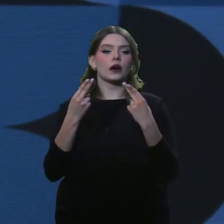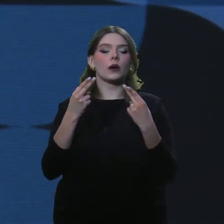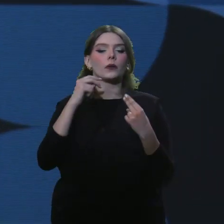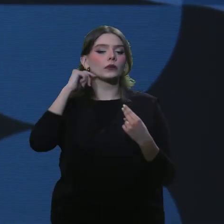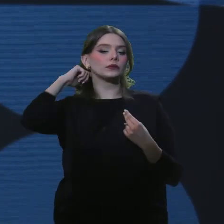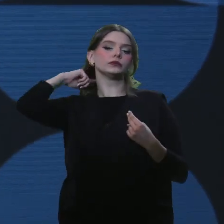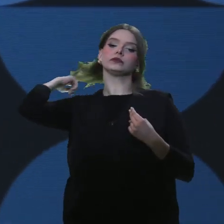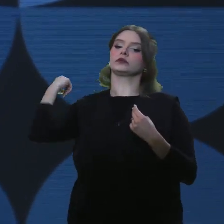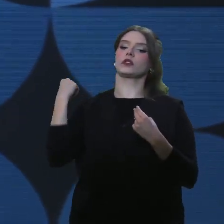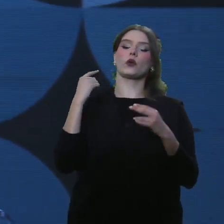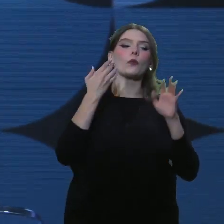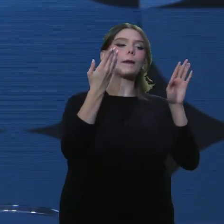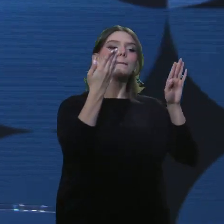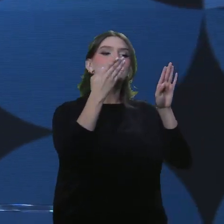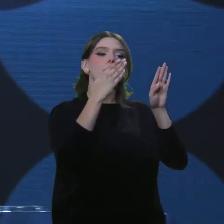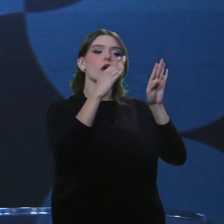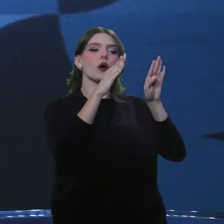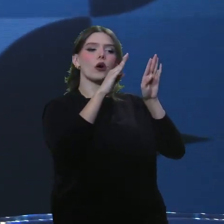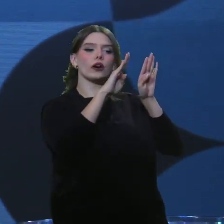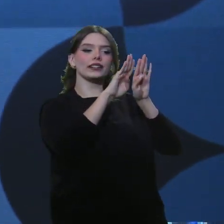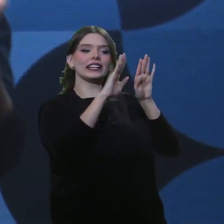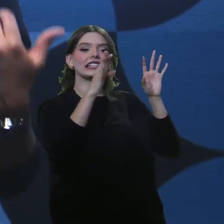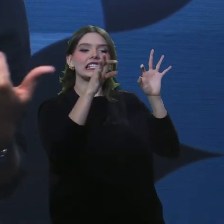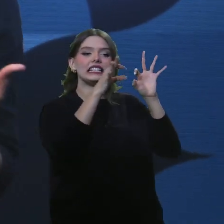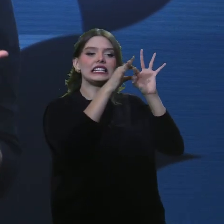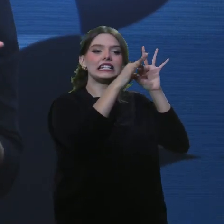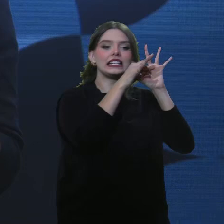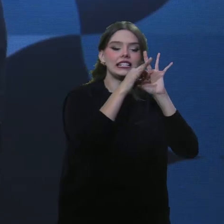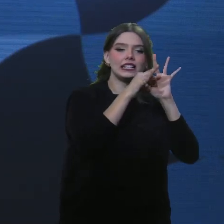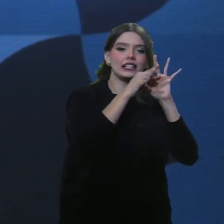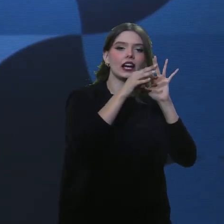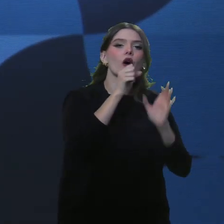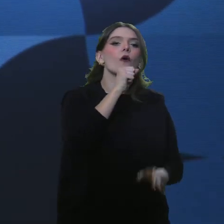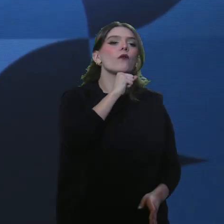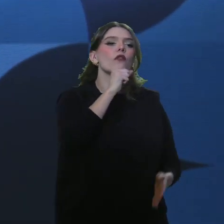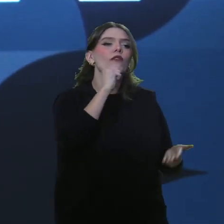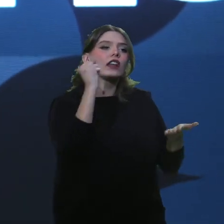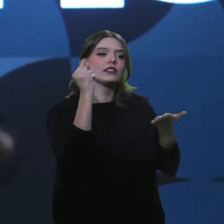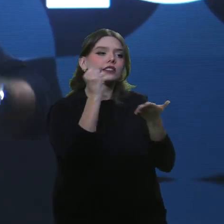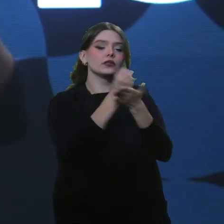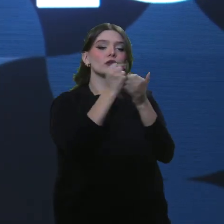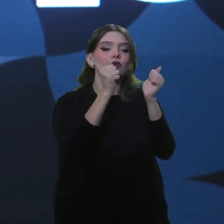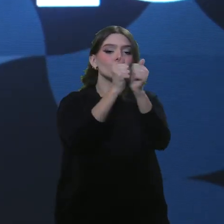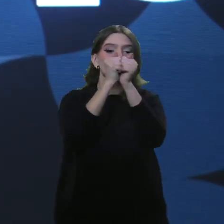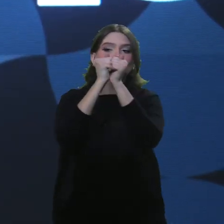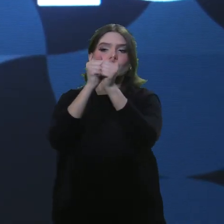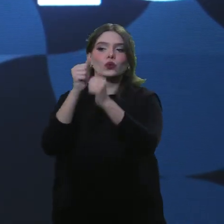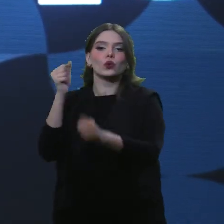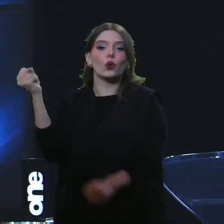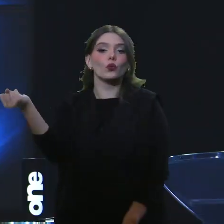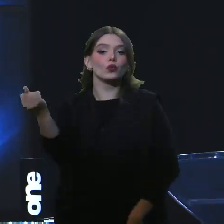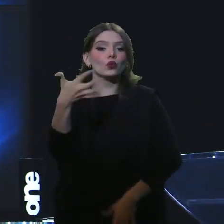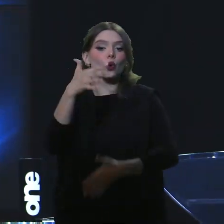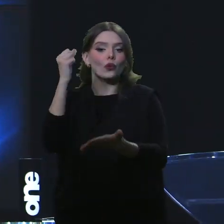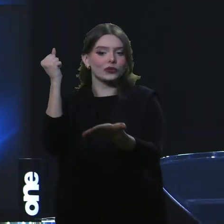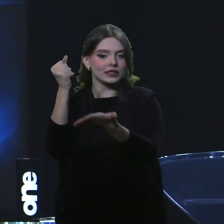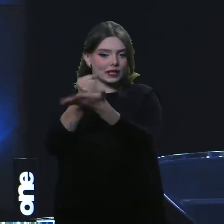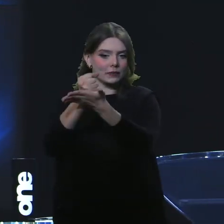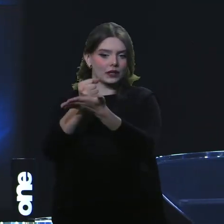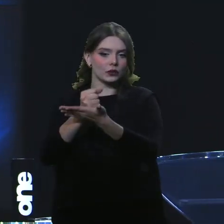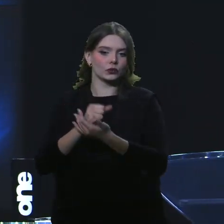Novo Testamento. Um profeta nos moldes verotestamentário. Ele era um homem separado, como o pastor Adalardo falou algumas semanas atrás